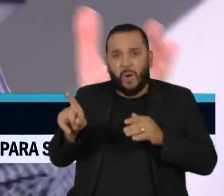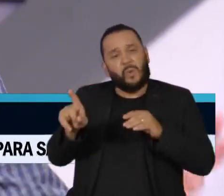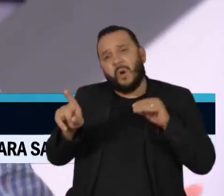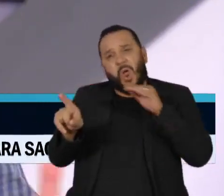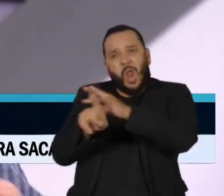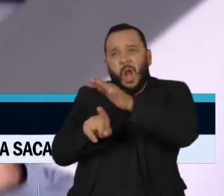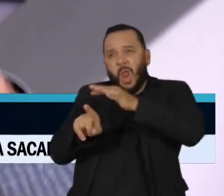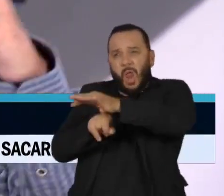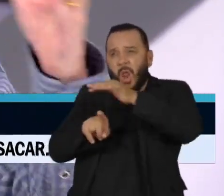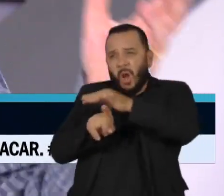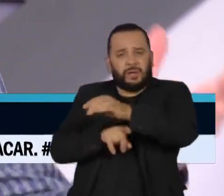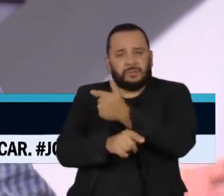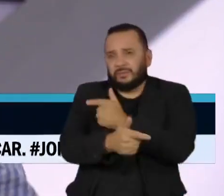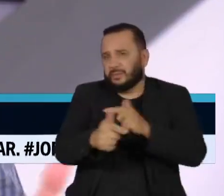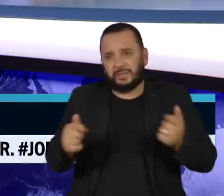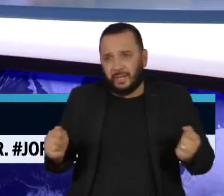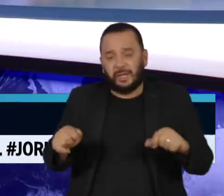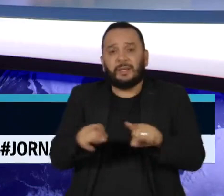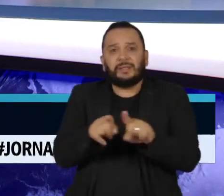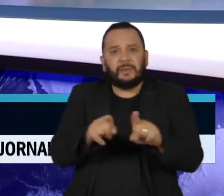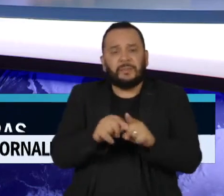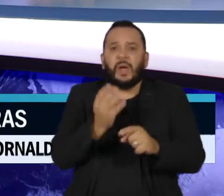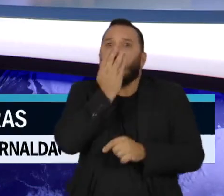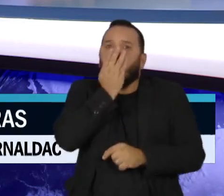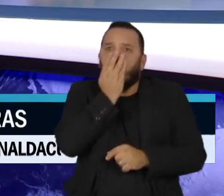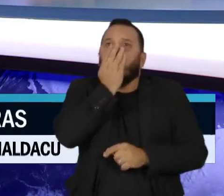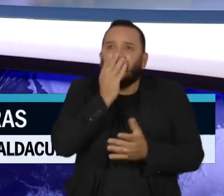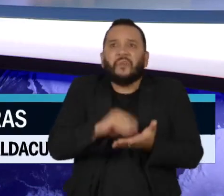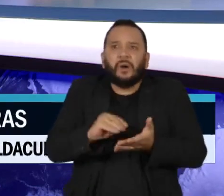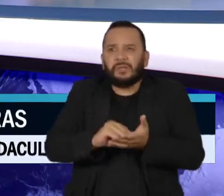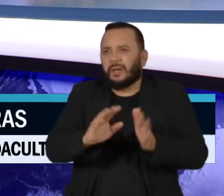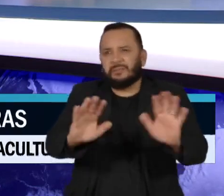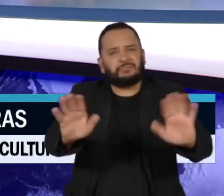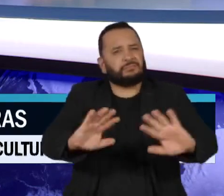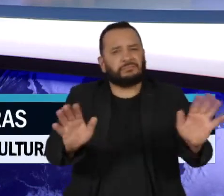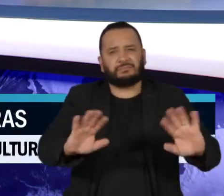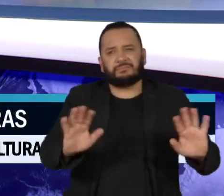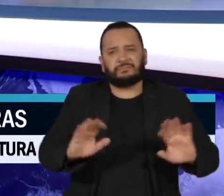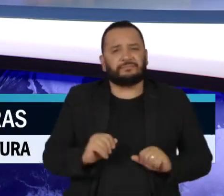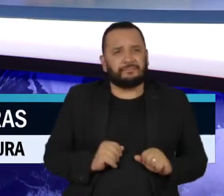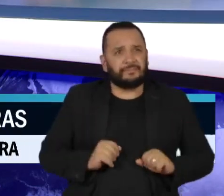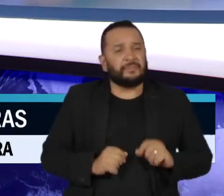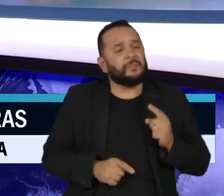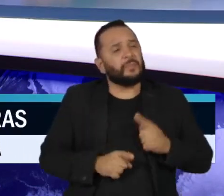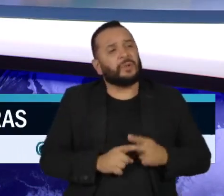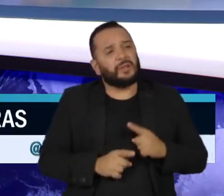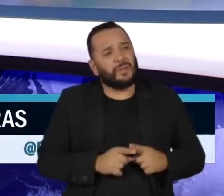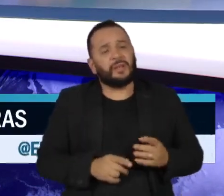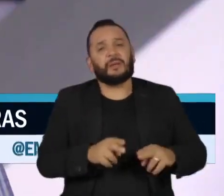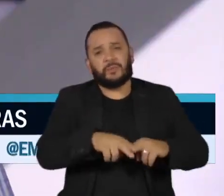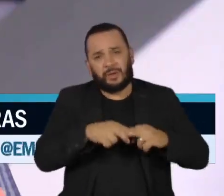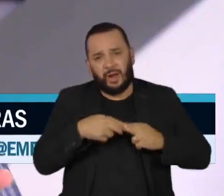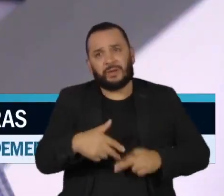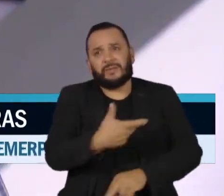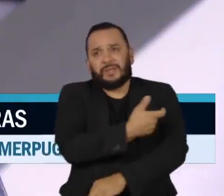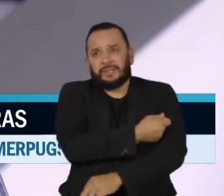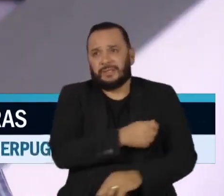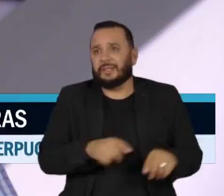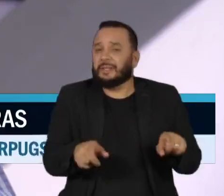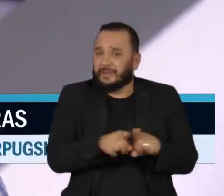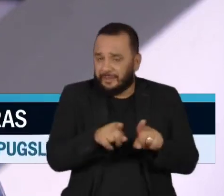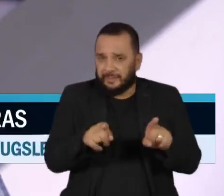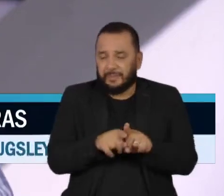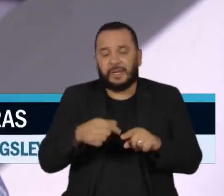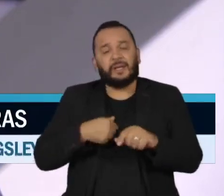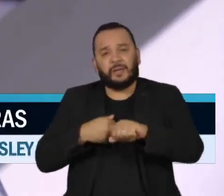vai ficar lotado hospitais, não vai faltar respirador, não vai faltar oxigênio. Por quê? Por causa da vacina e porque teve a